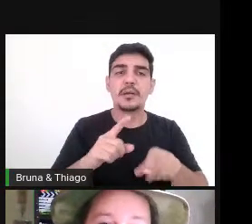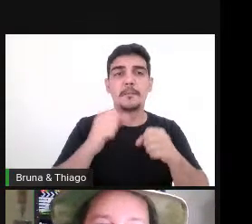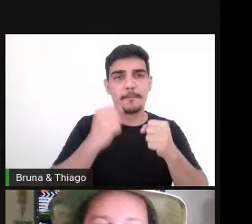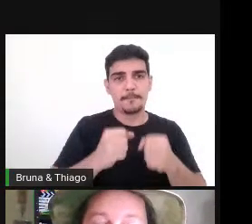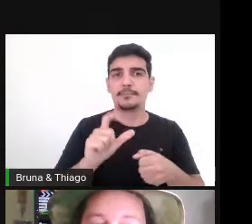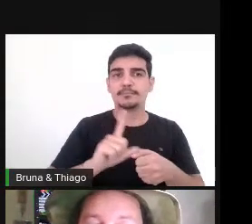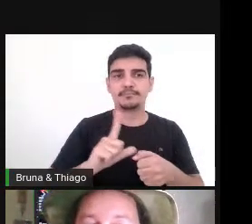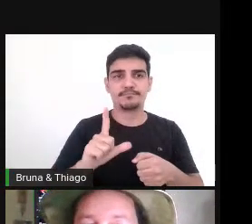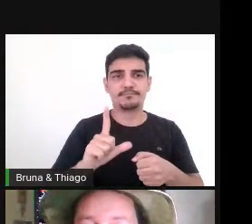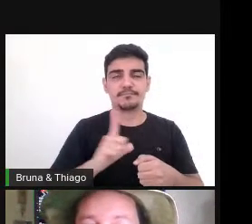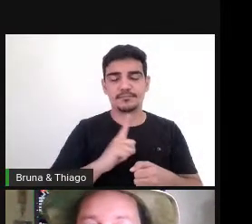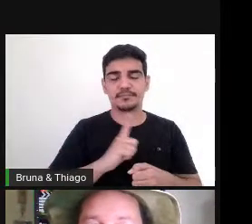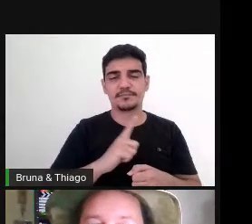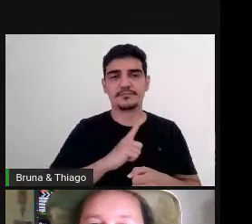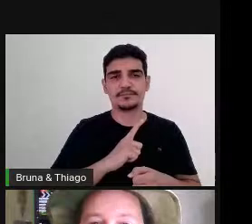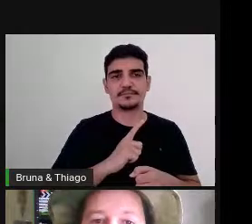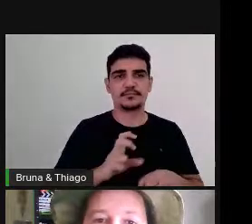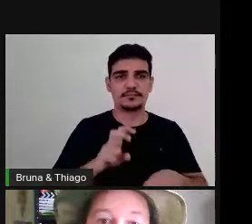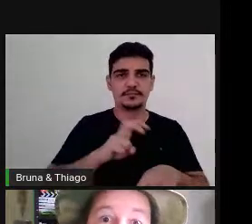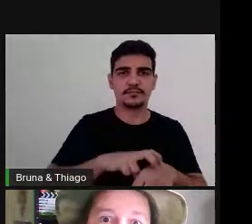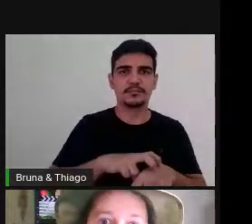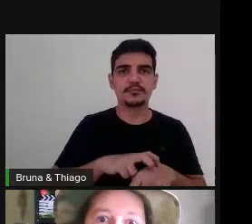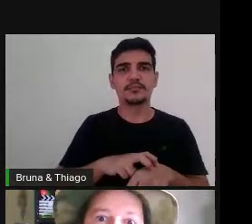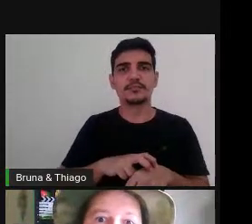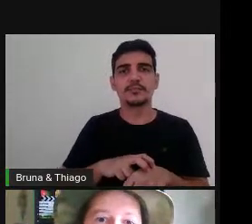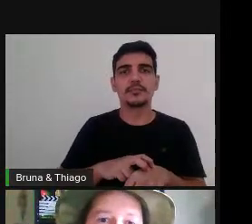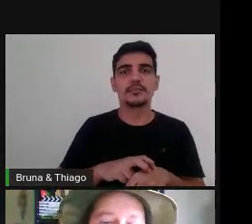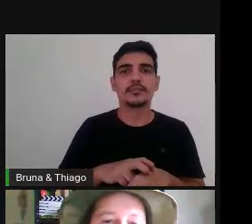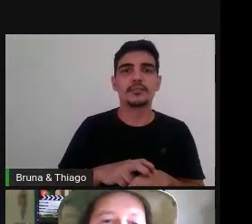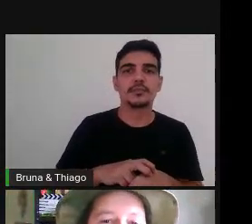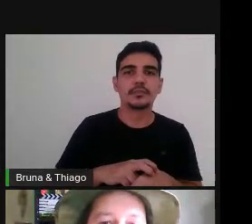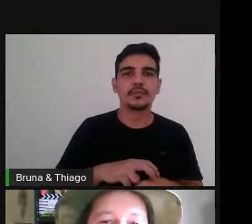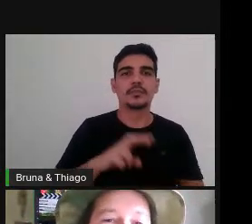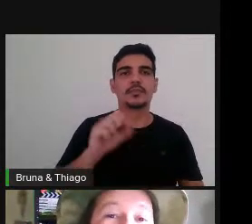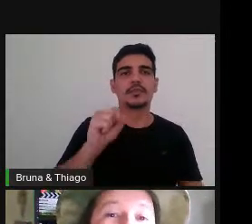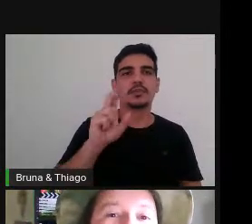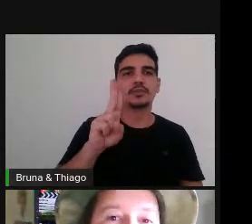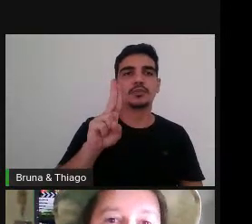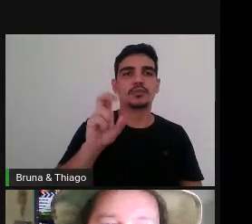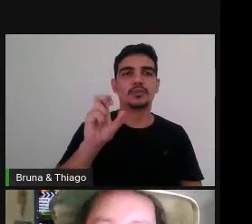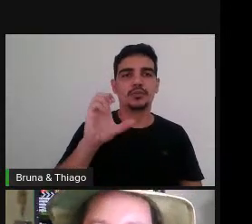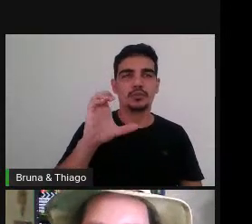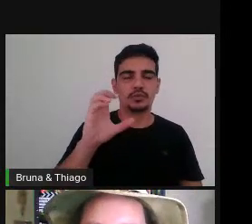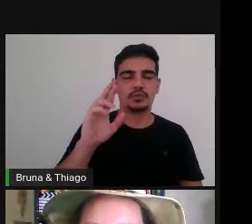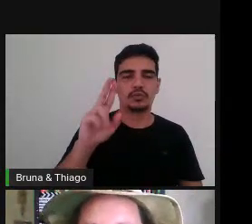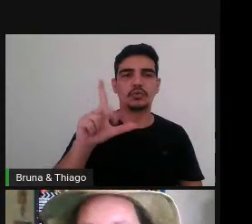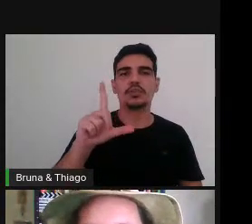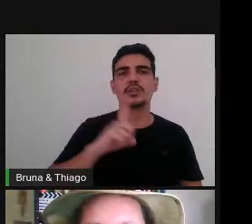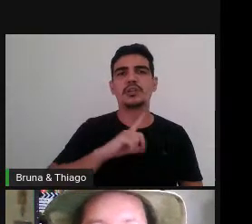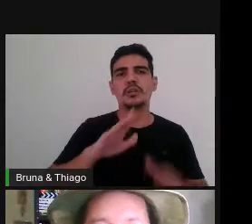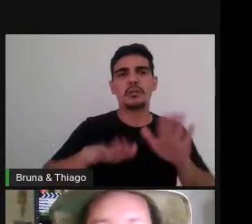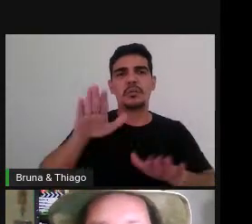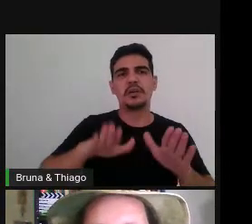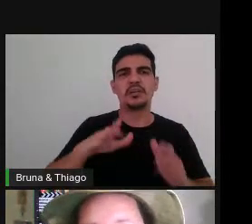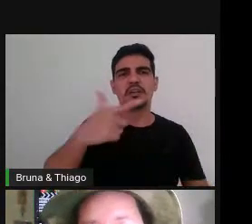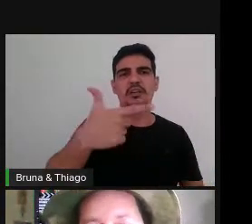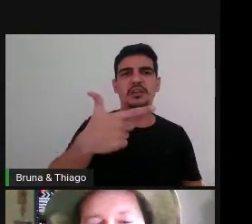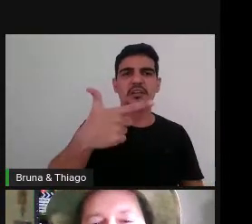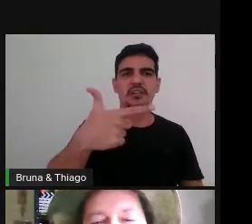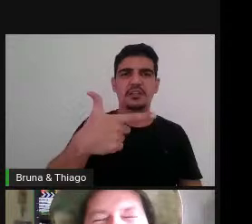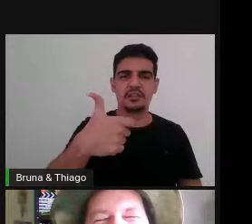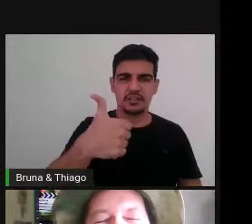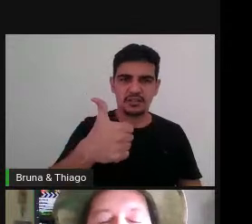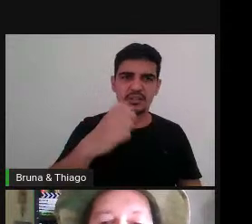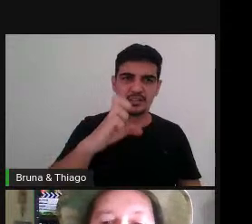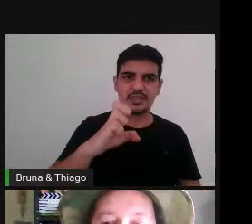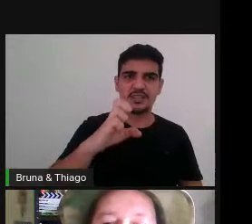eu recebi, né, o pessoal falando que essa sucuri tinha mais ou menos uns 15 metros, tinha 200 quilos,